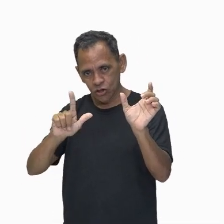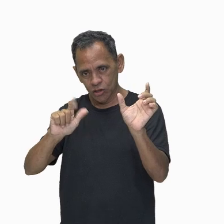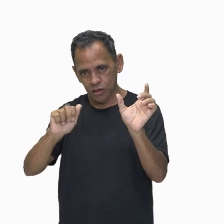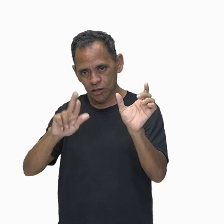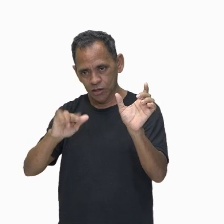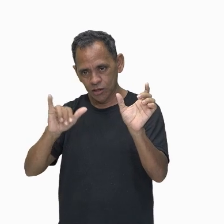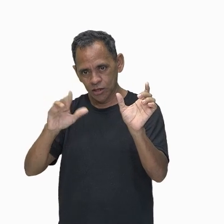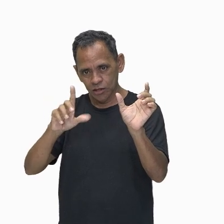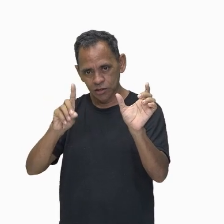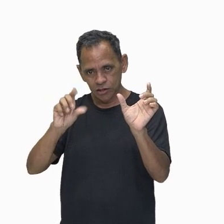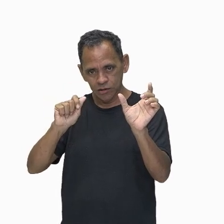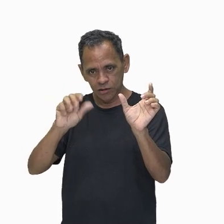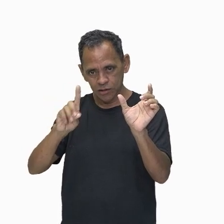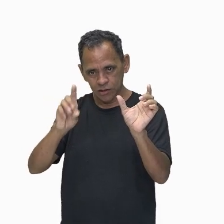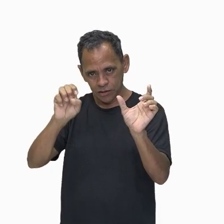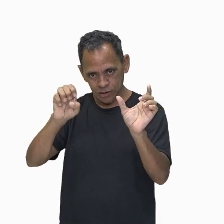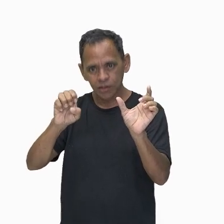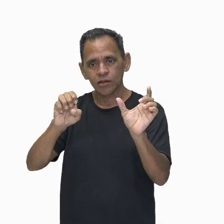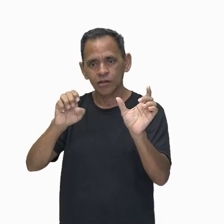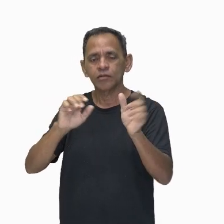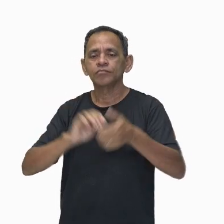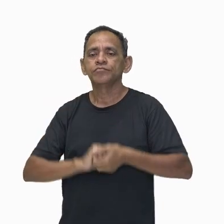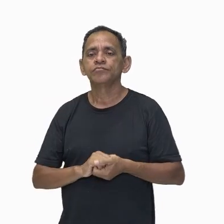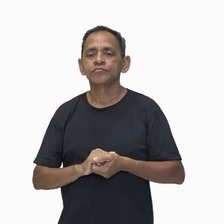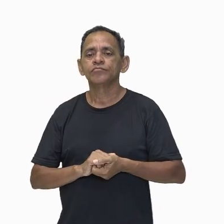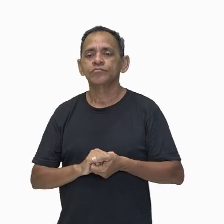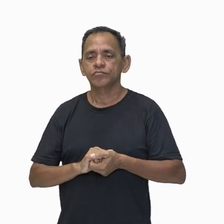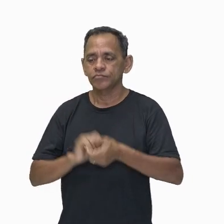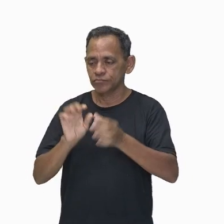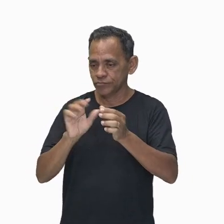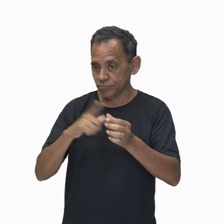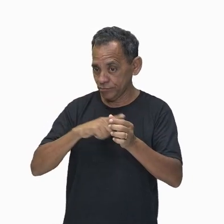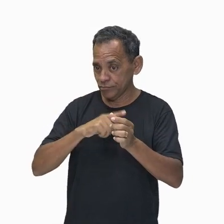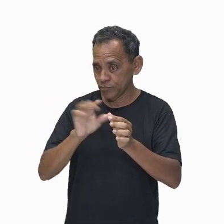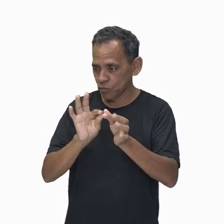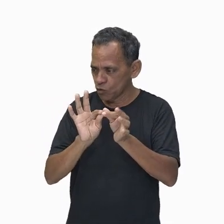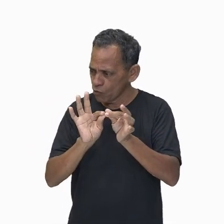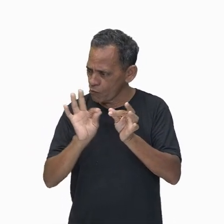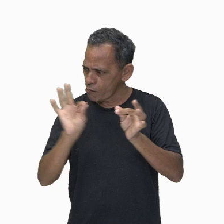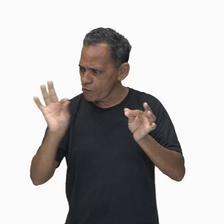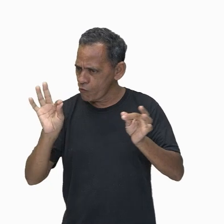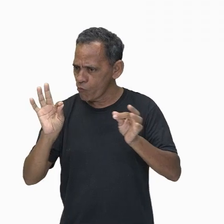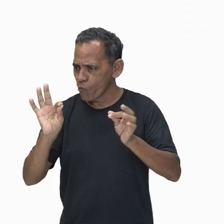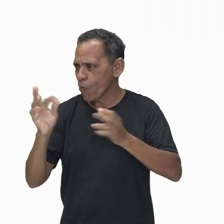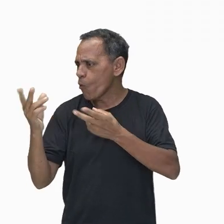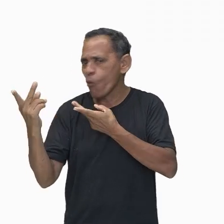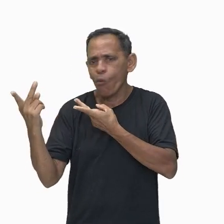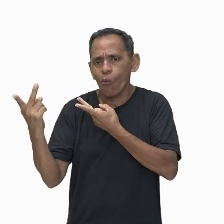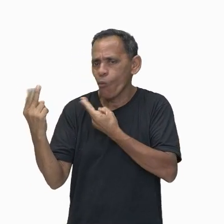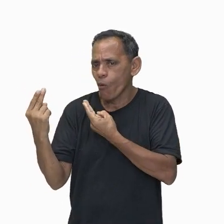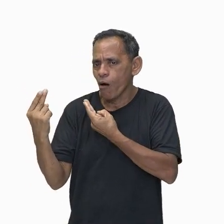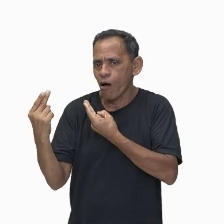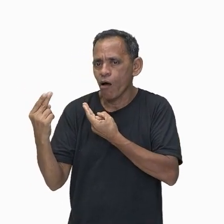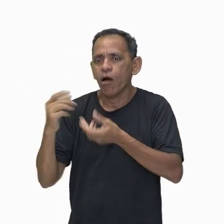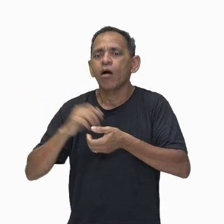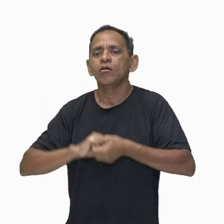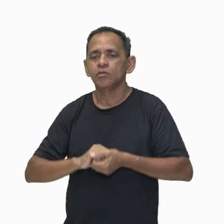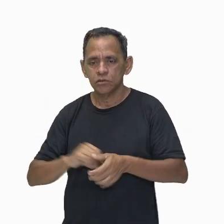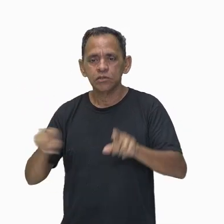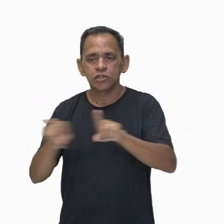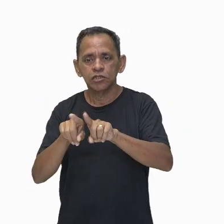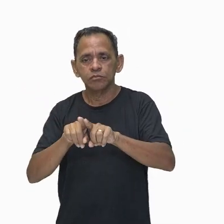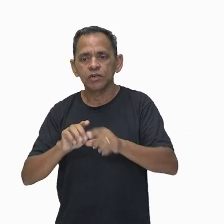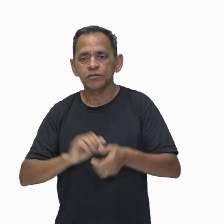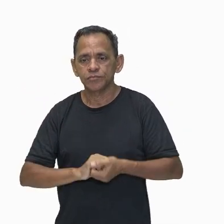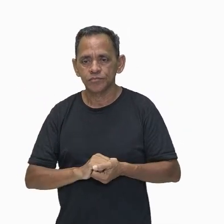velocidade. Ou seja, percorre distâncias iguais em tempos iguais. Quer anotar uma frase? Anota